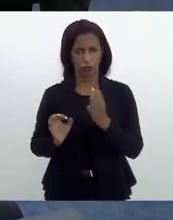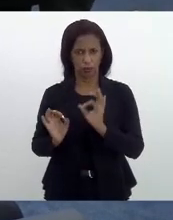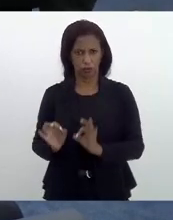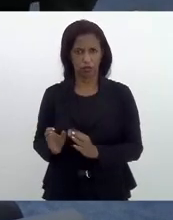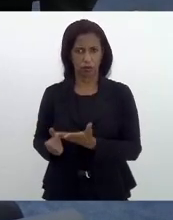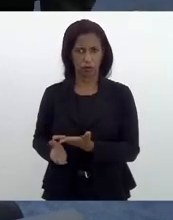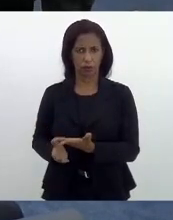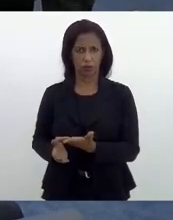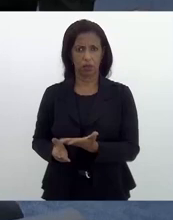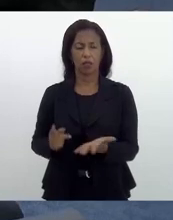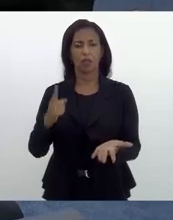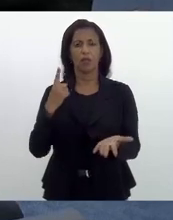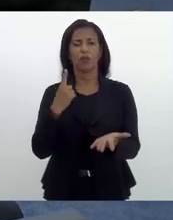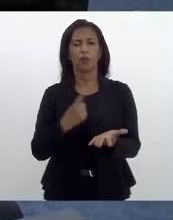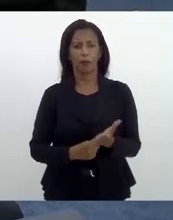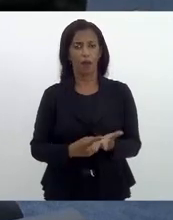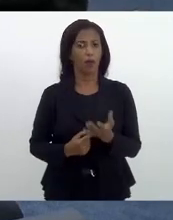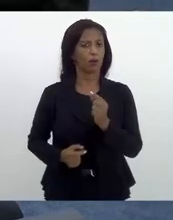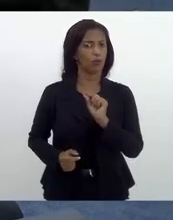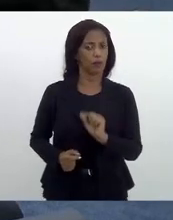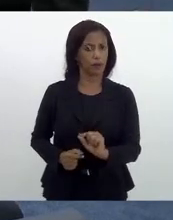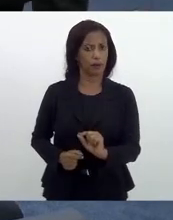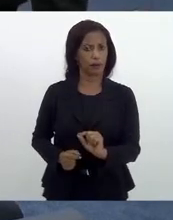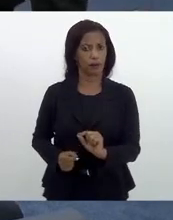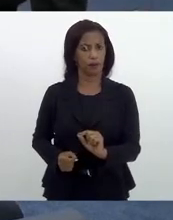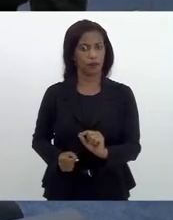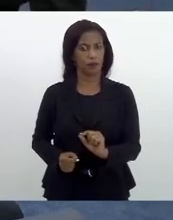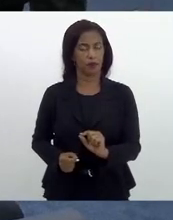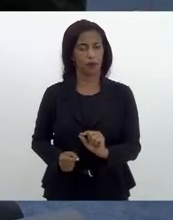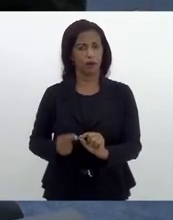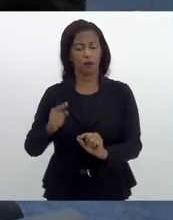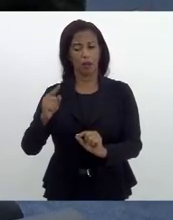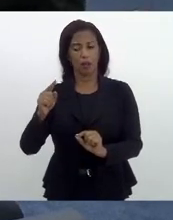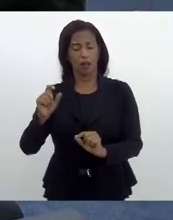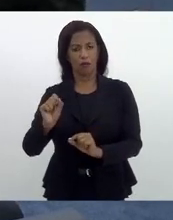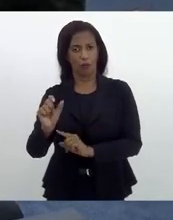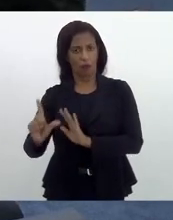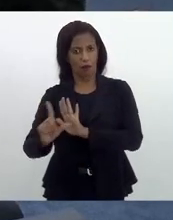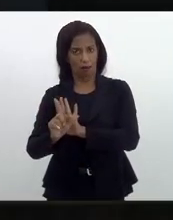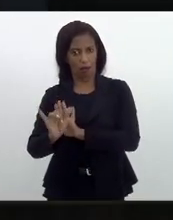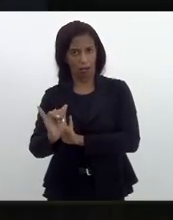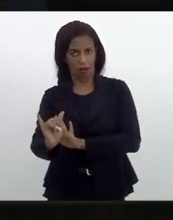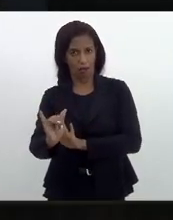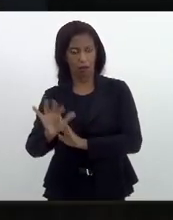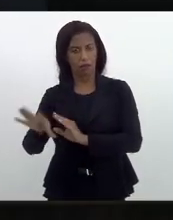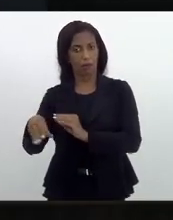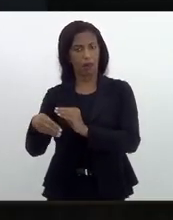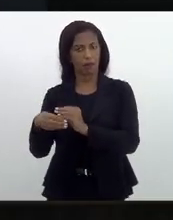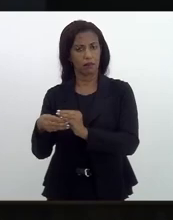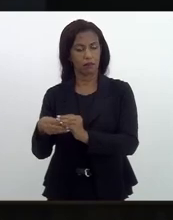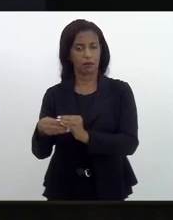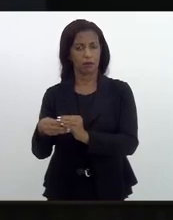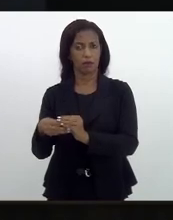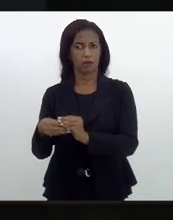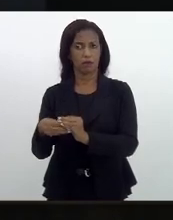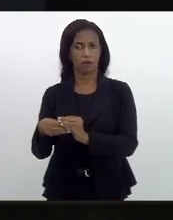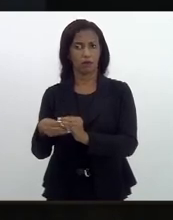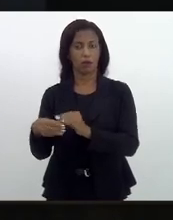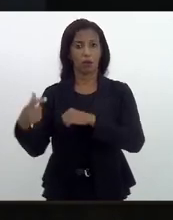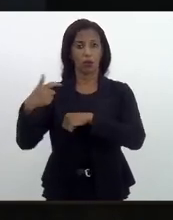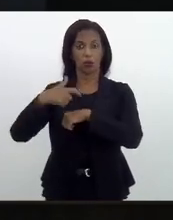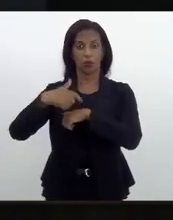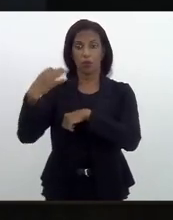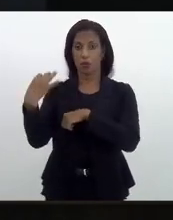E aí, o marco temporal. Seria da sanção da lei, da adesão, ou, no tempo